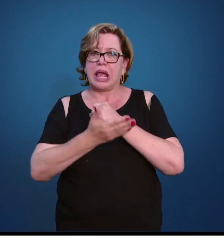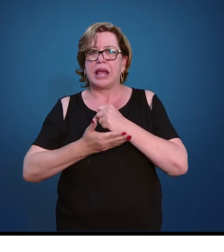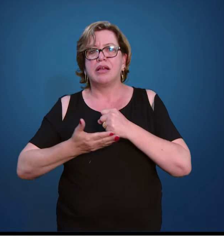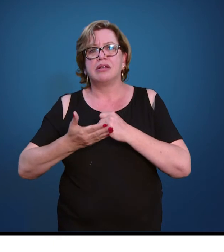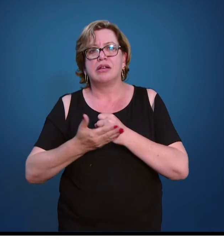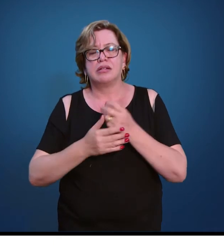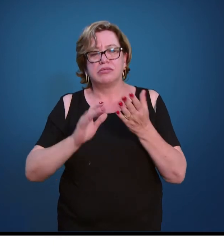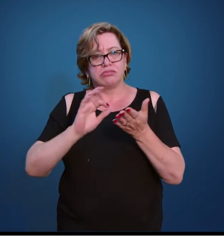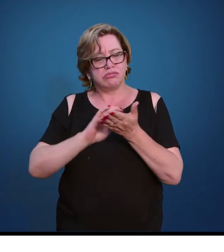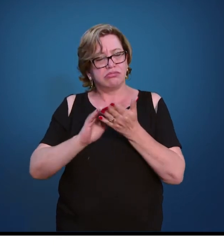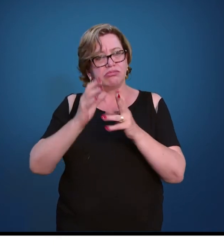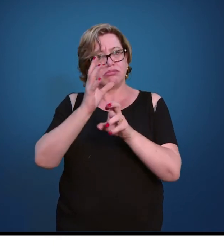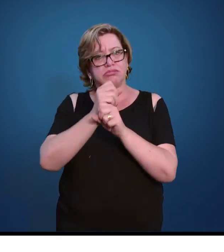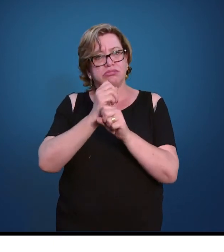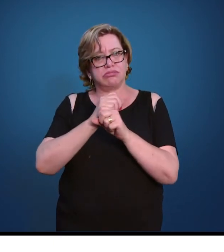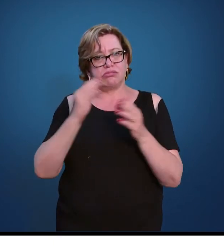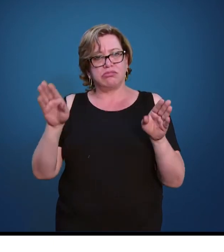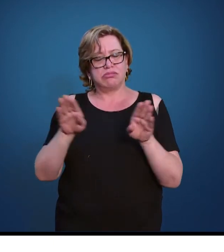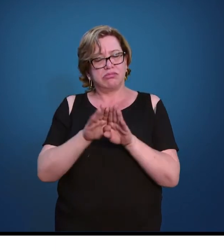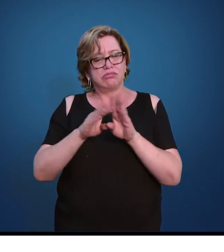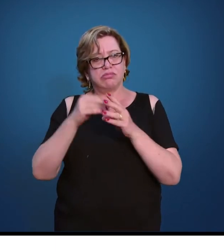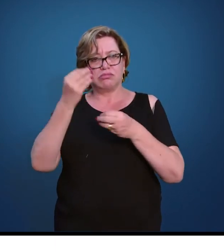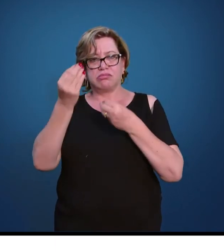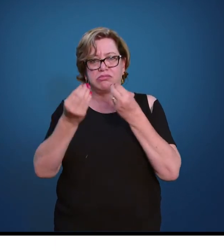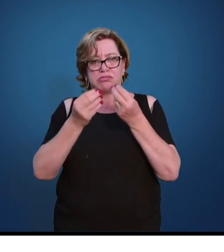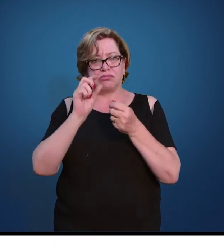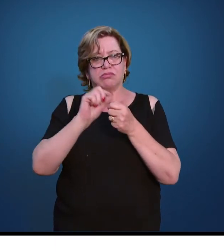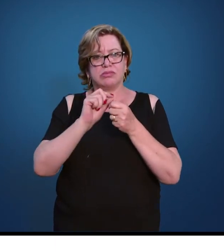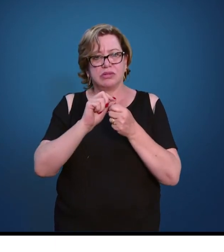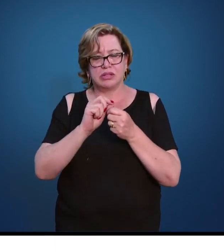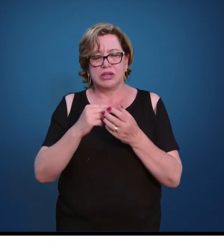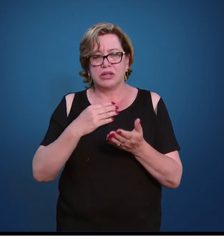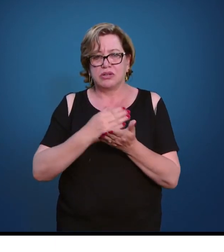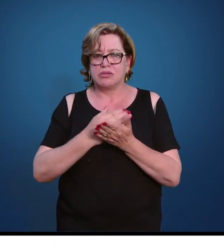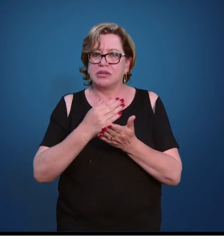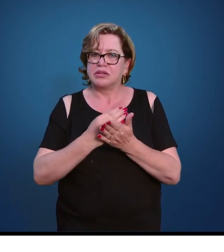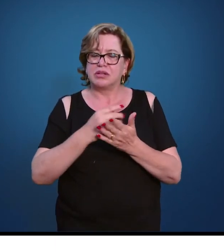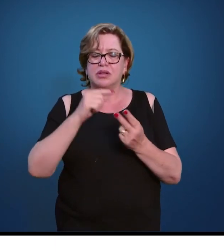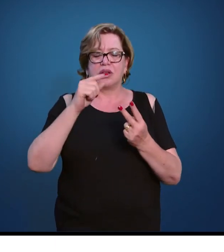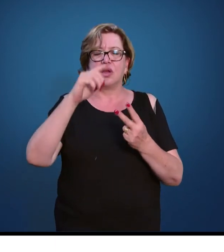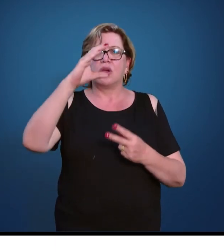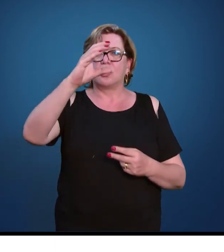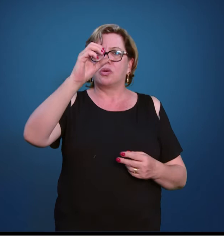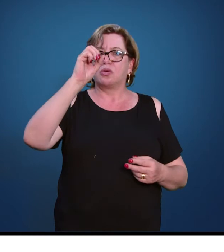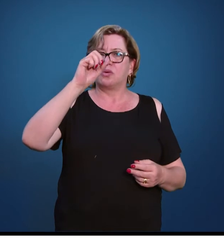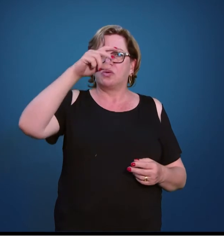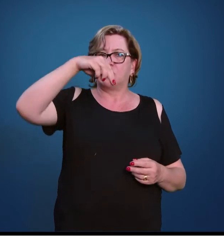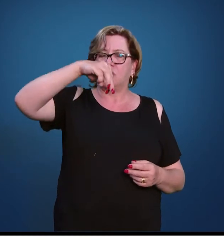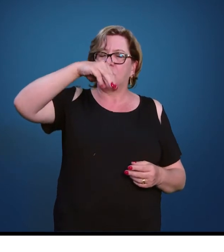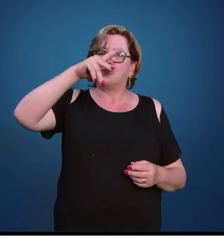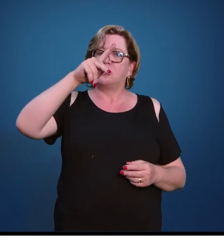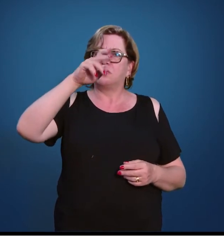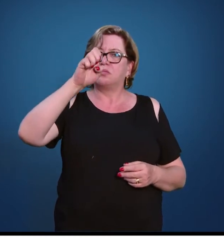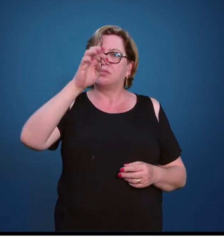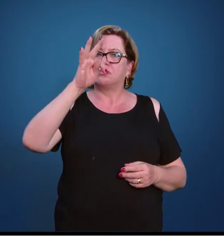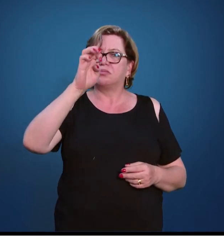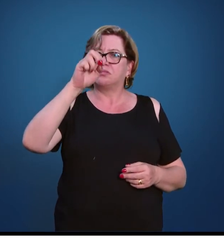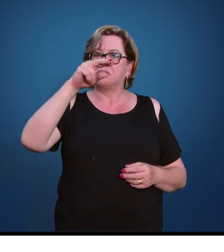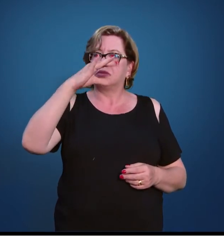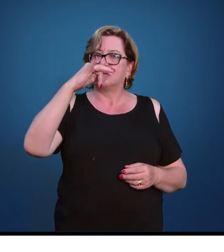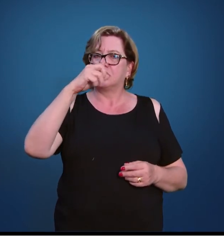contabilidade e a forma com que ela é constituída, desde o regime de competência, passando pelo reconhecimento de